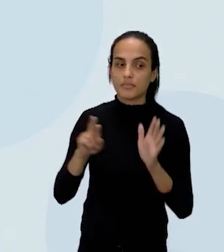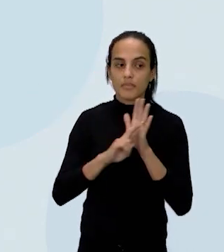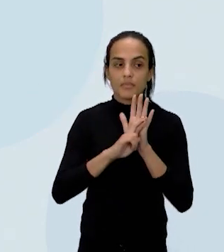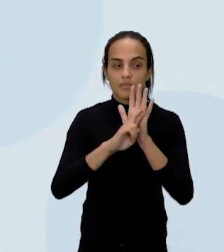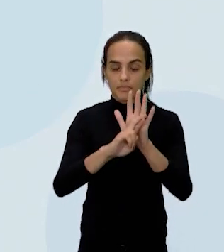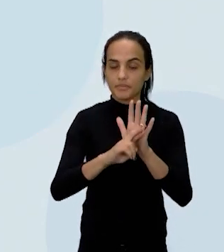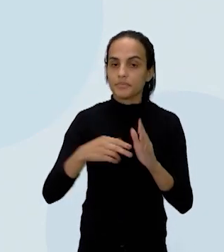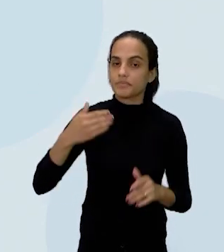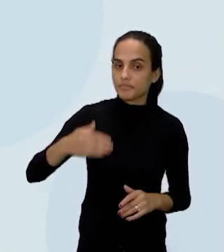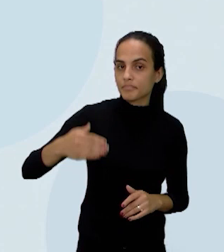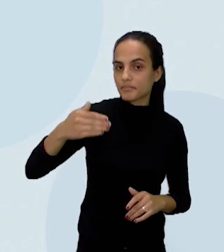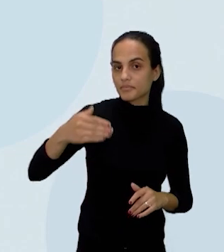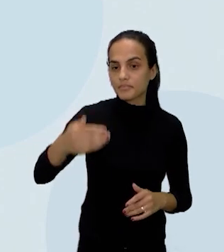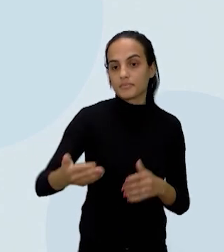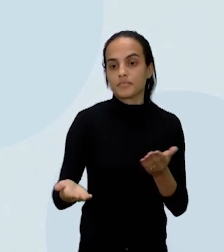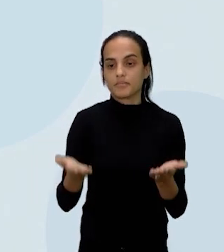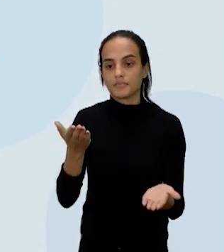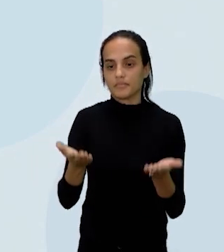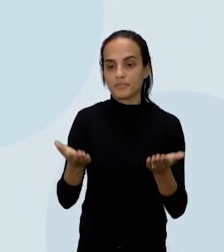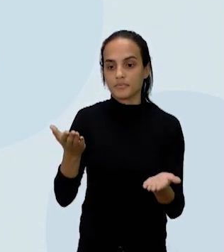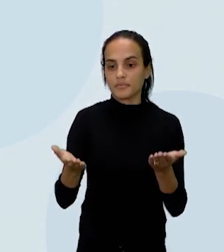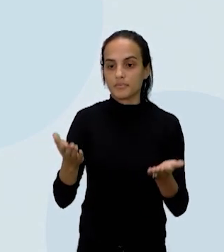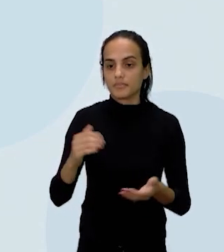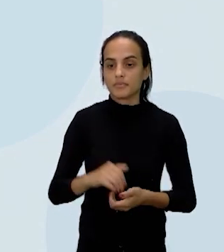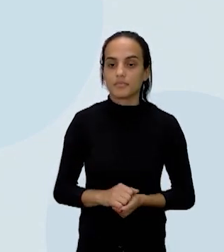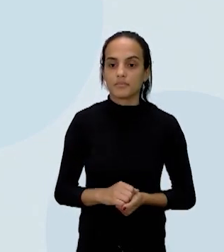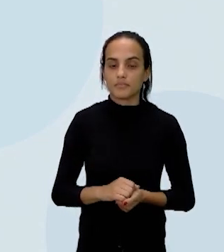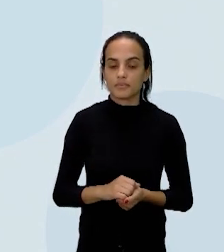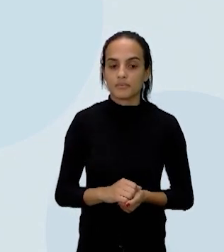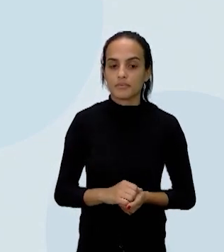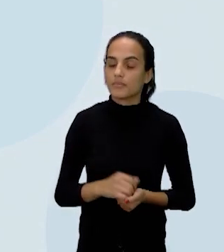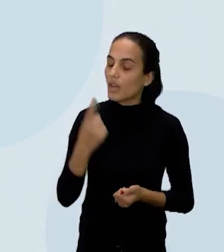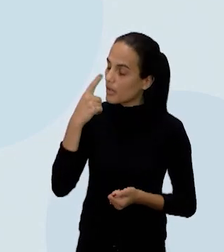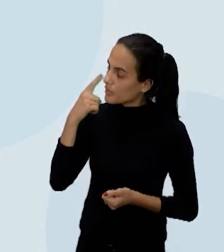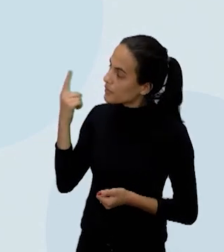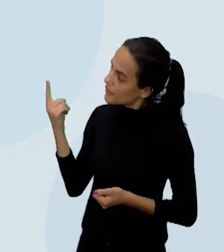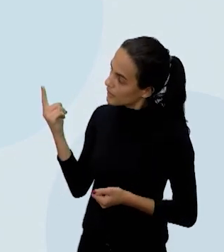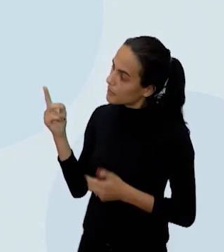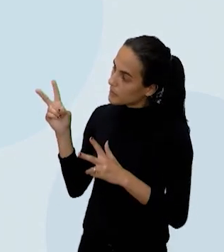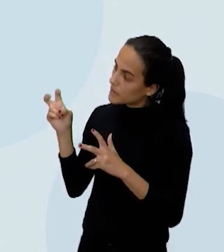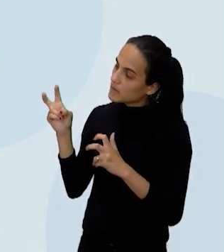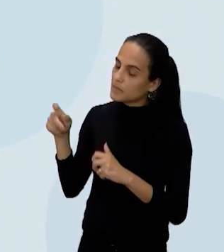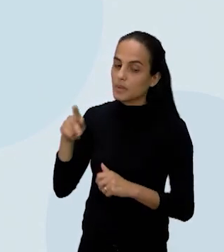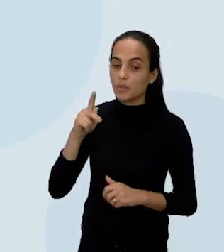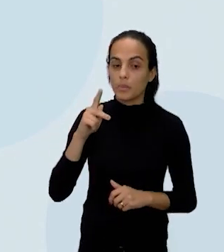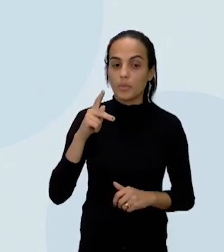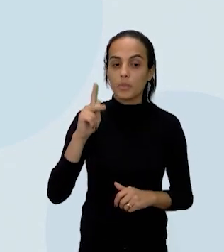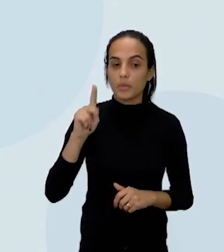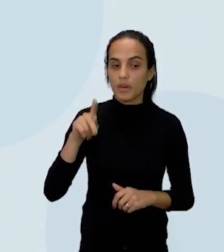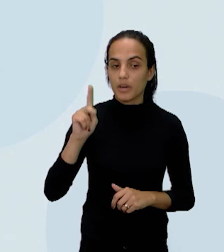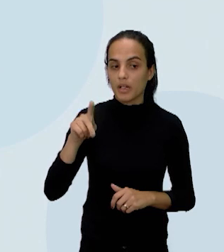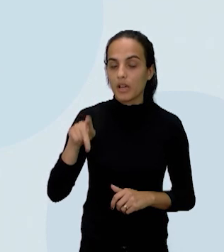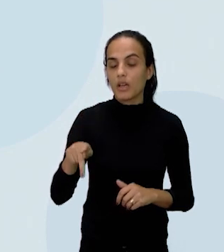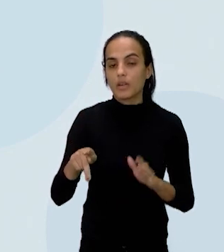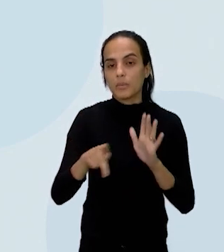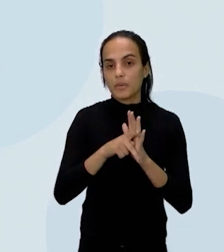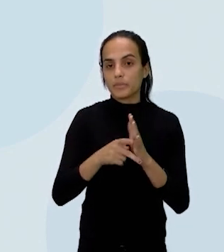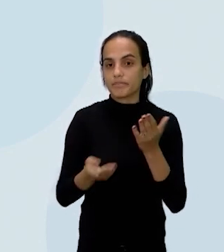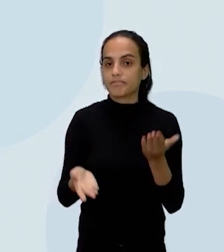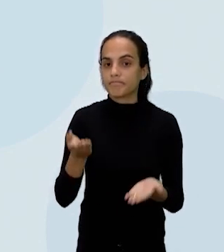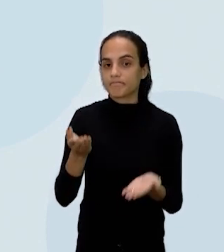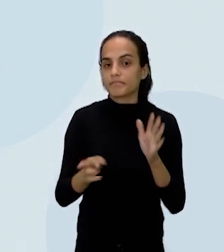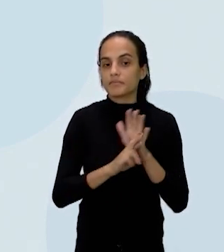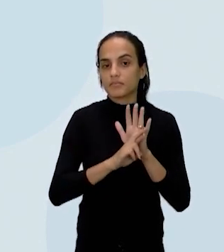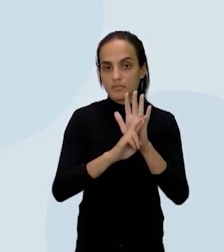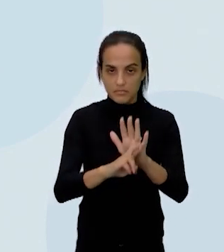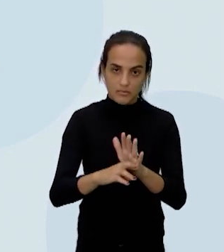de equilíbrio. Então, quando a gente estiver vendo esse K e estiver falando sobre equilíbrio químico, é a representação